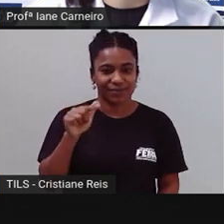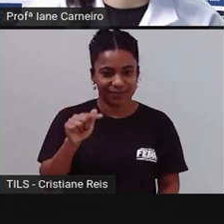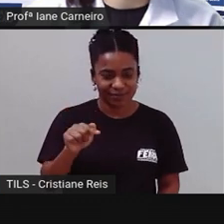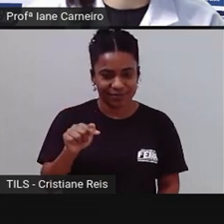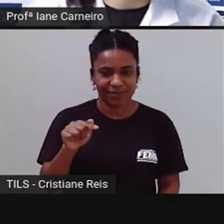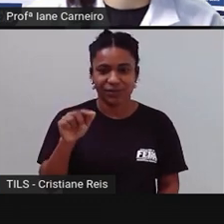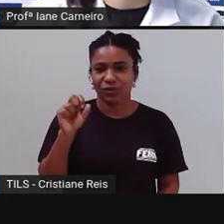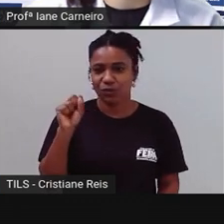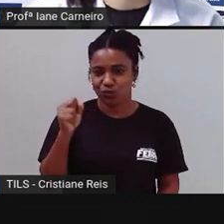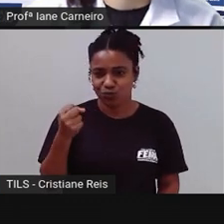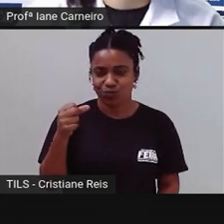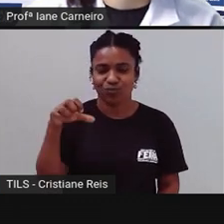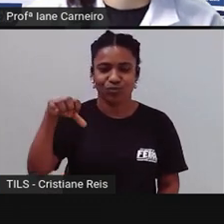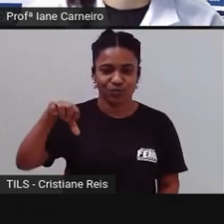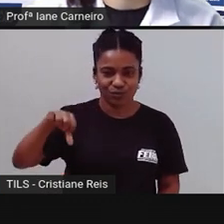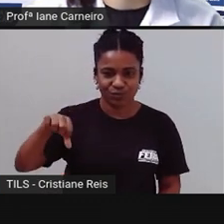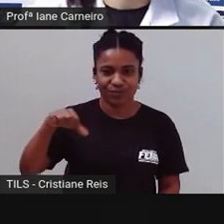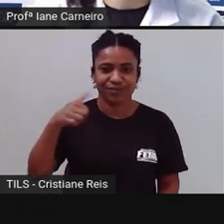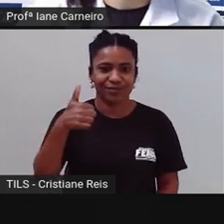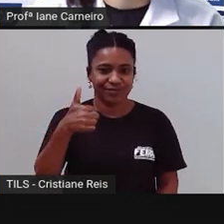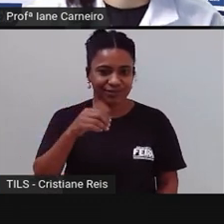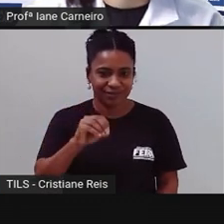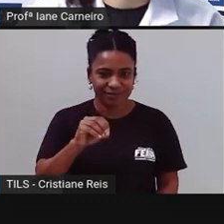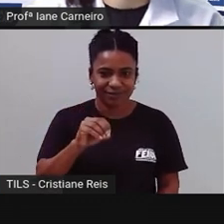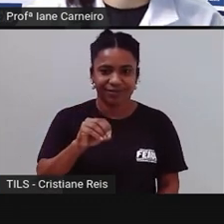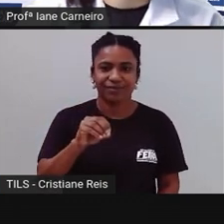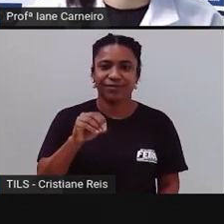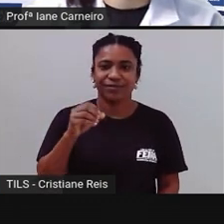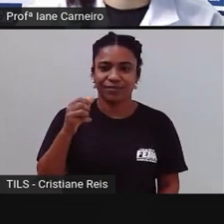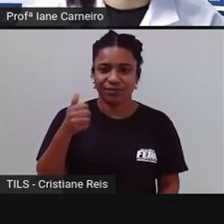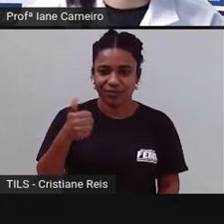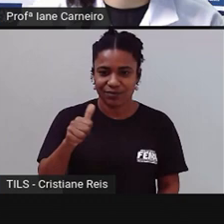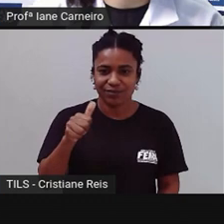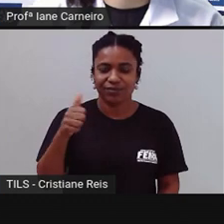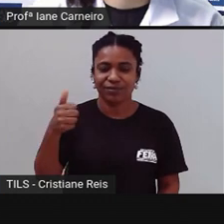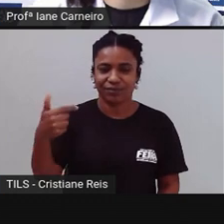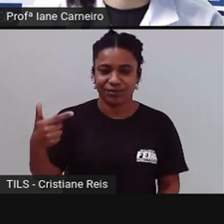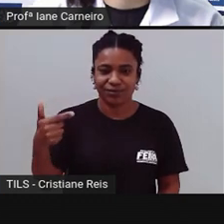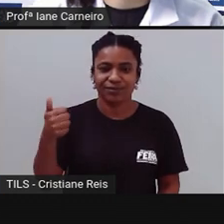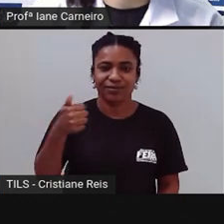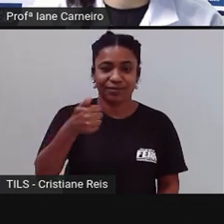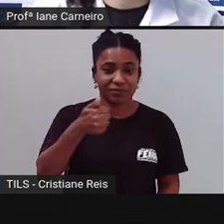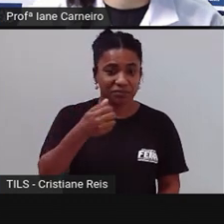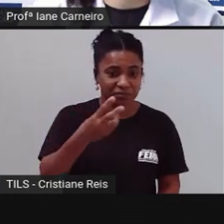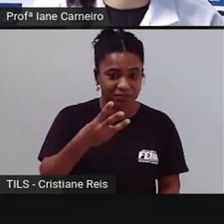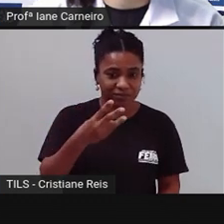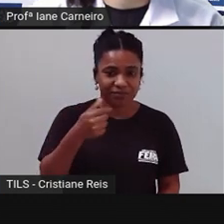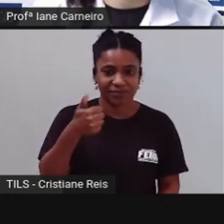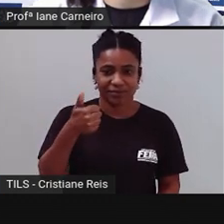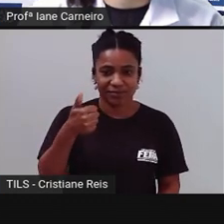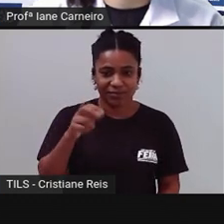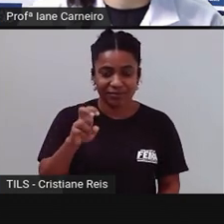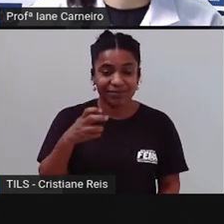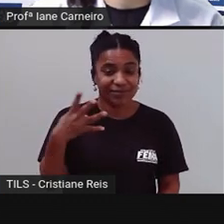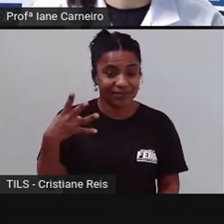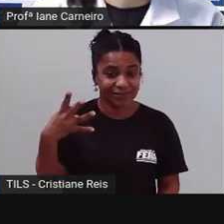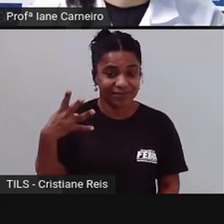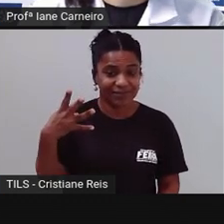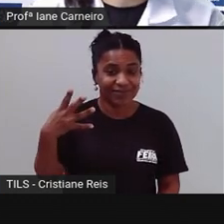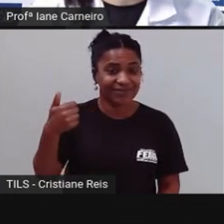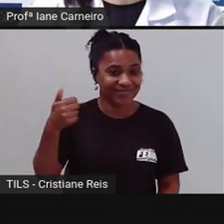seis, sete, oito, nove, 10, 11, 12, 13,